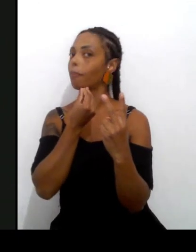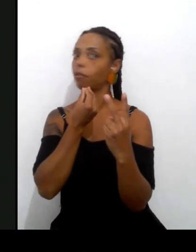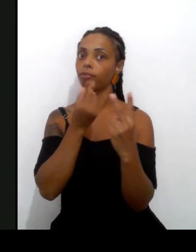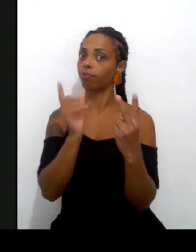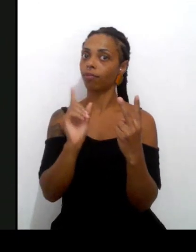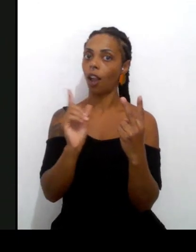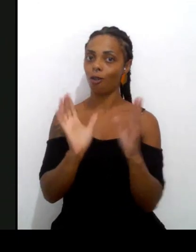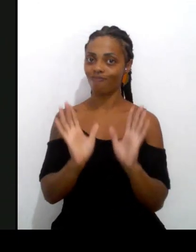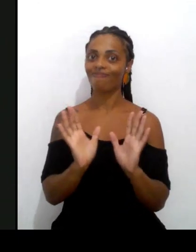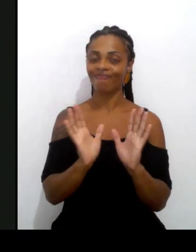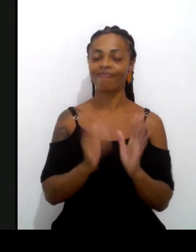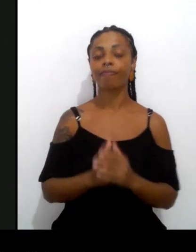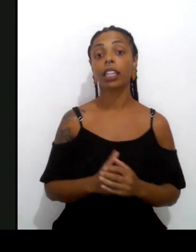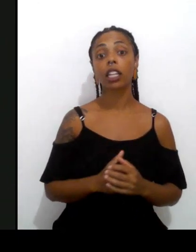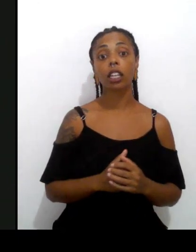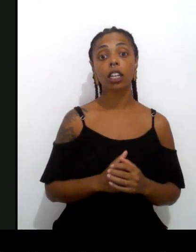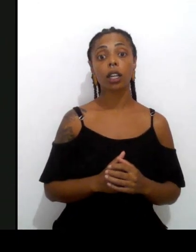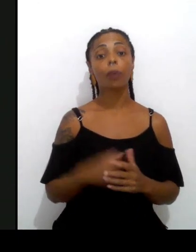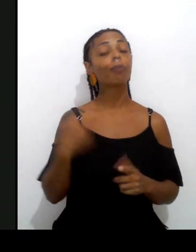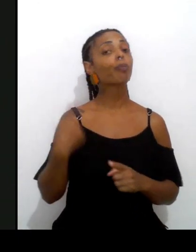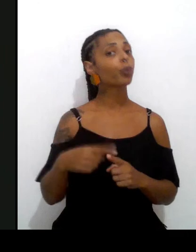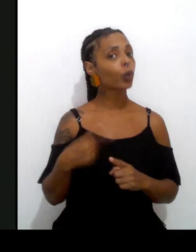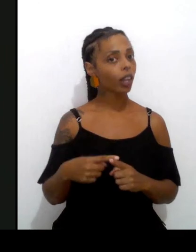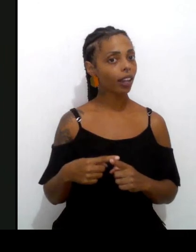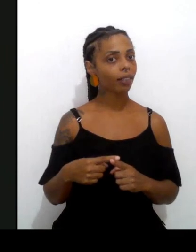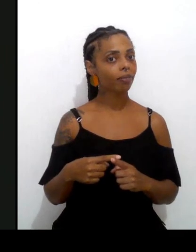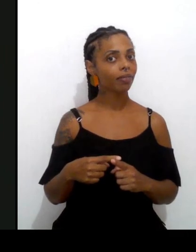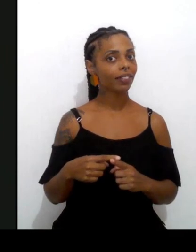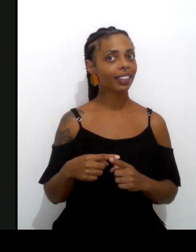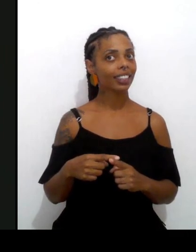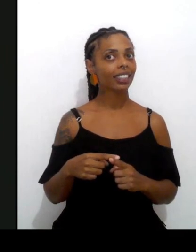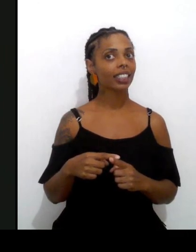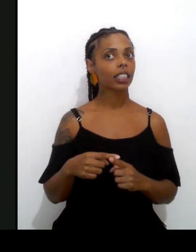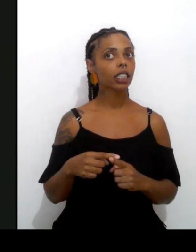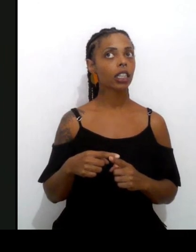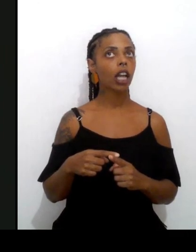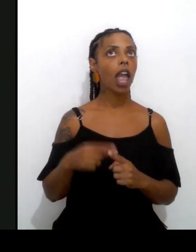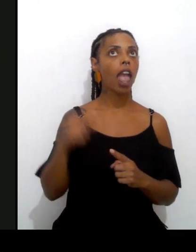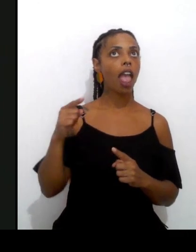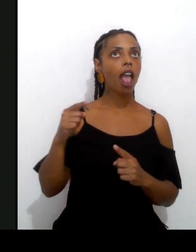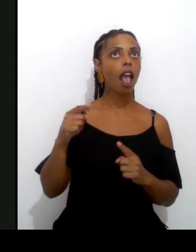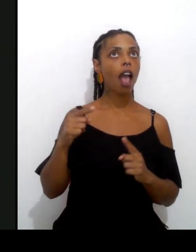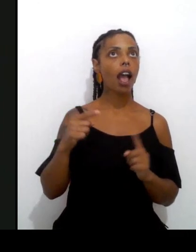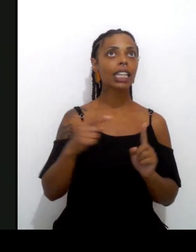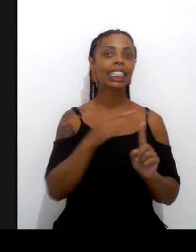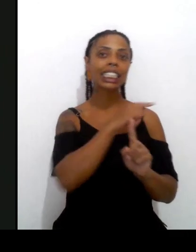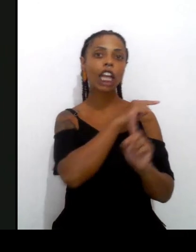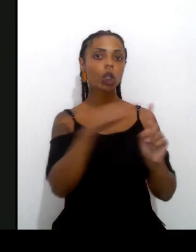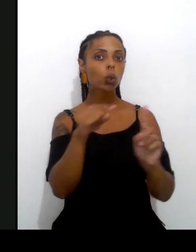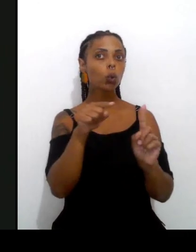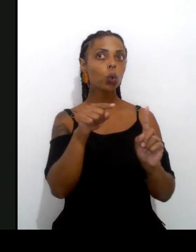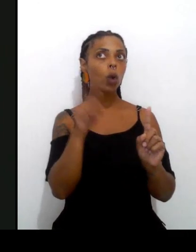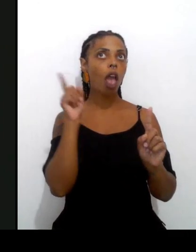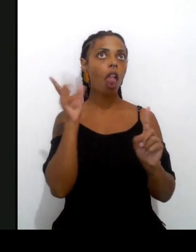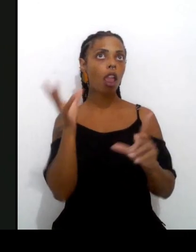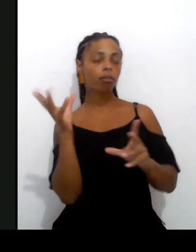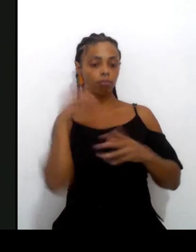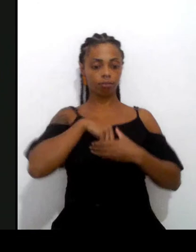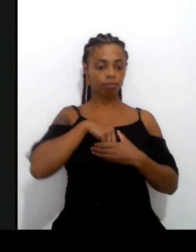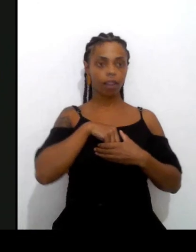isso teria sido porque ele internalizou uma censura né o refleman